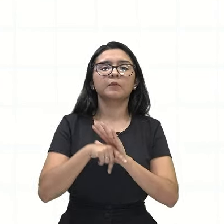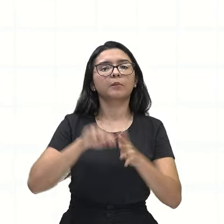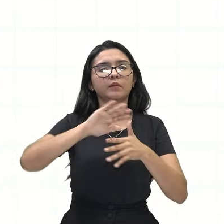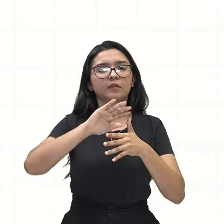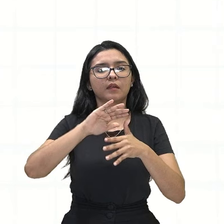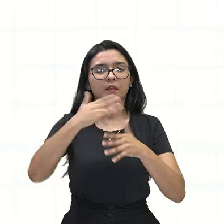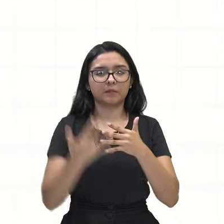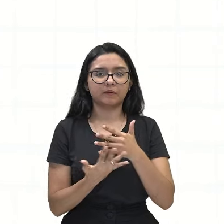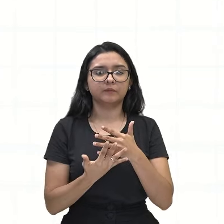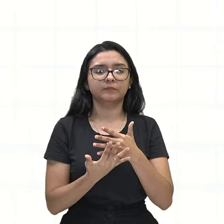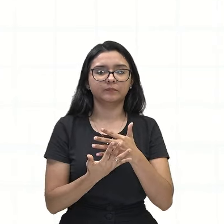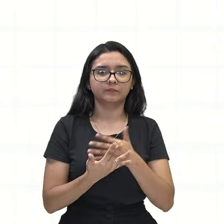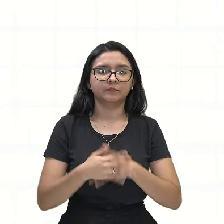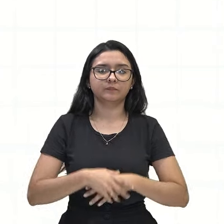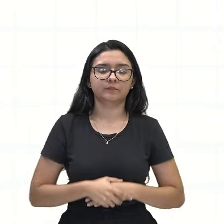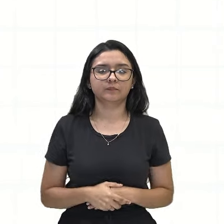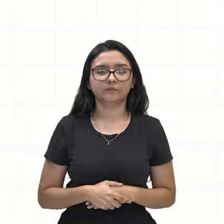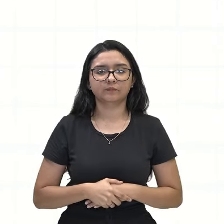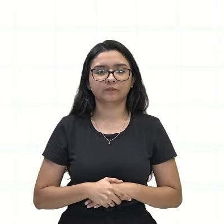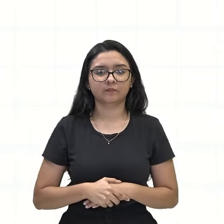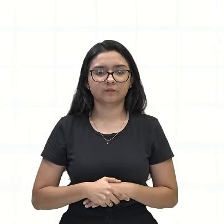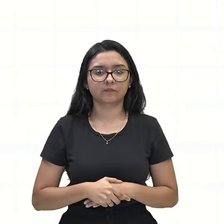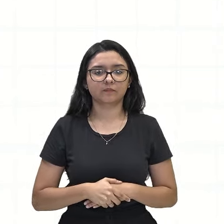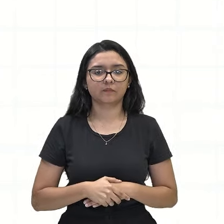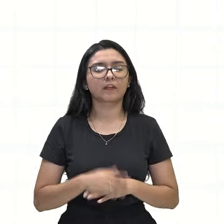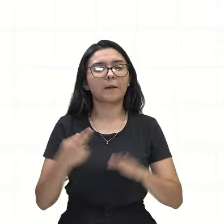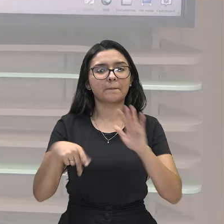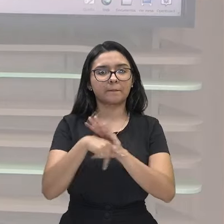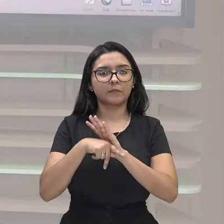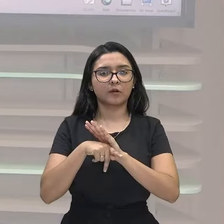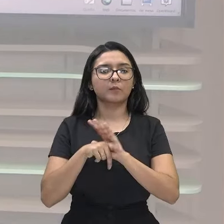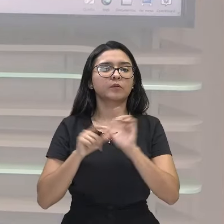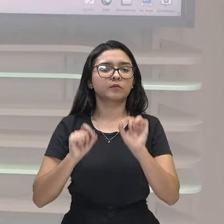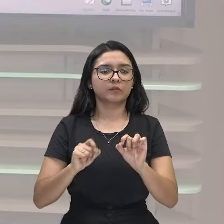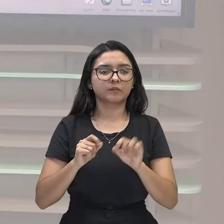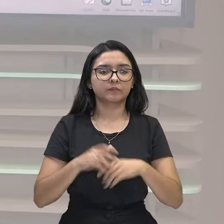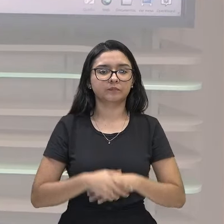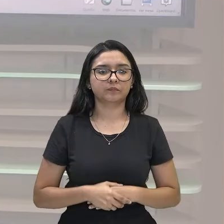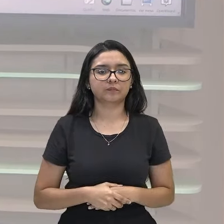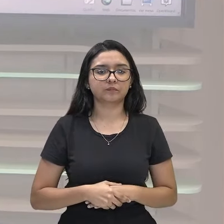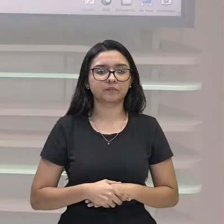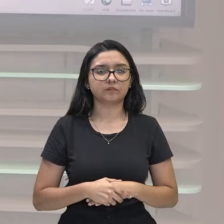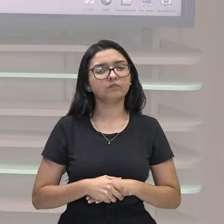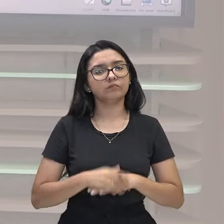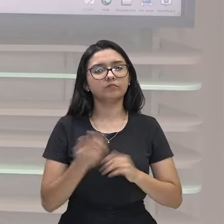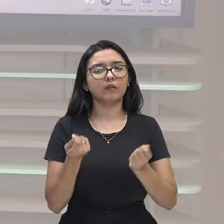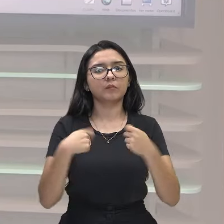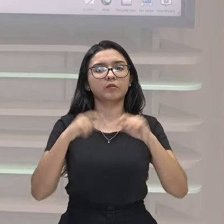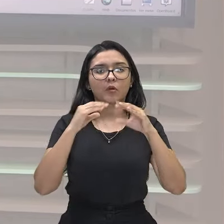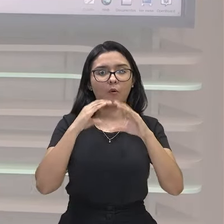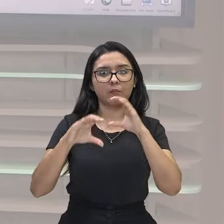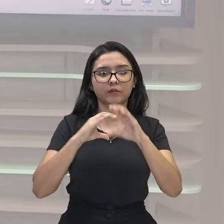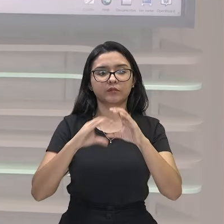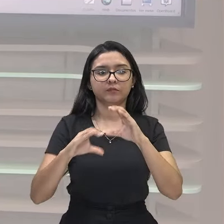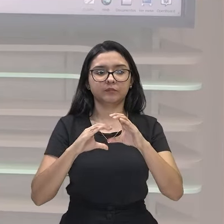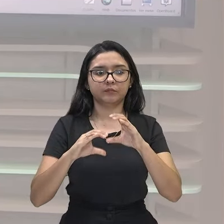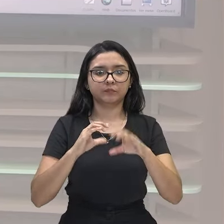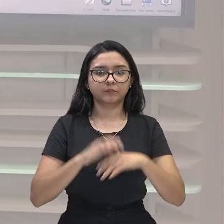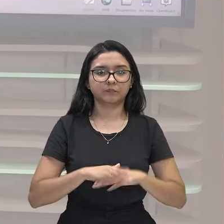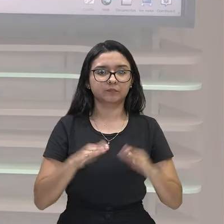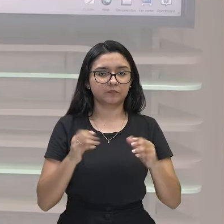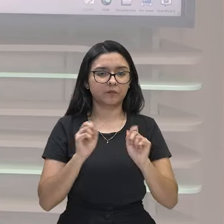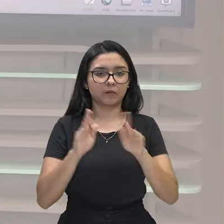de sinais, ok? Que é específico também, um elemento de comunicação, ok? Muito